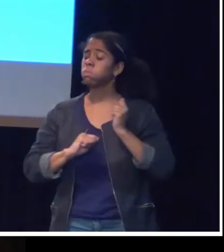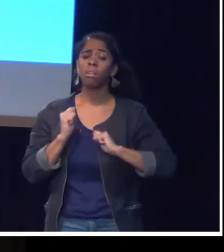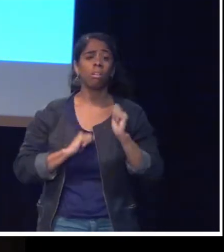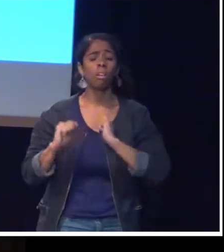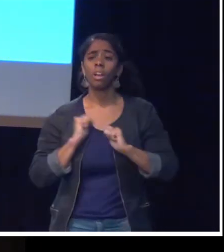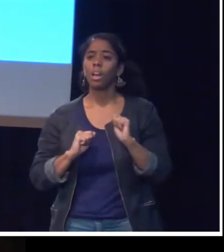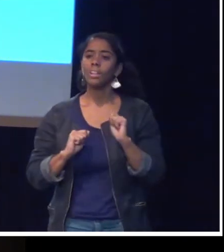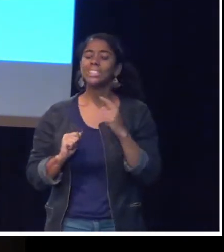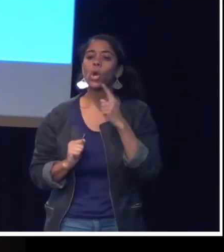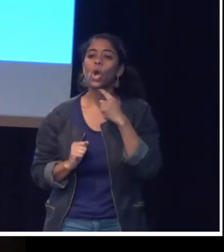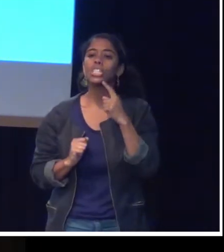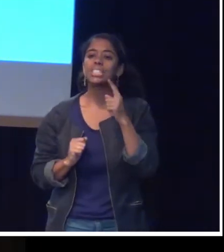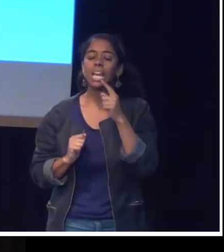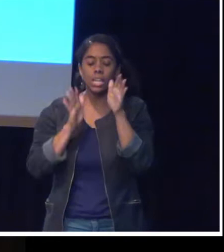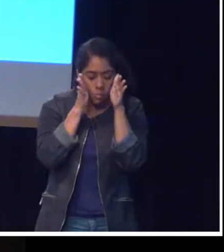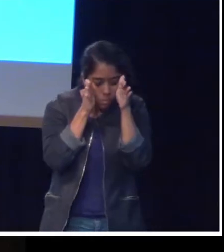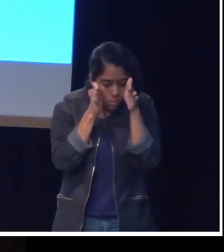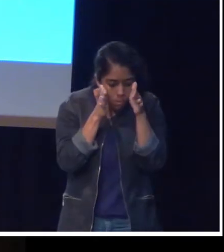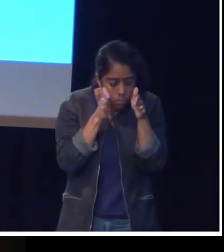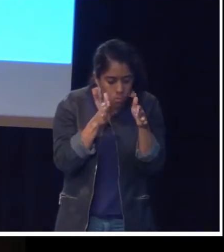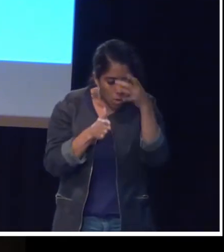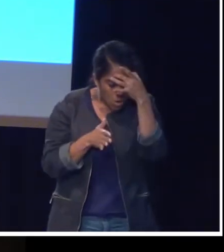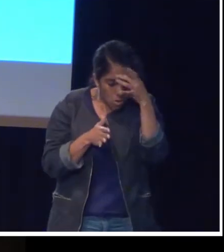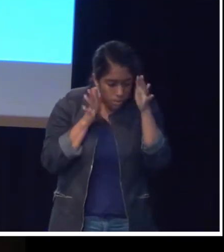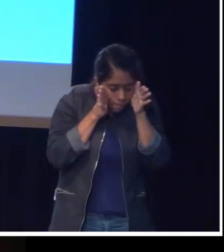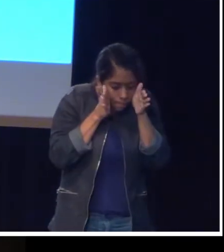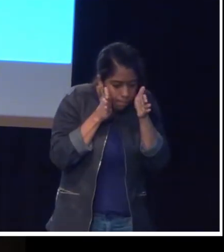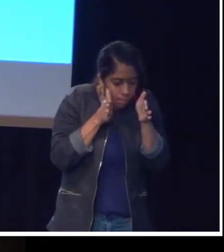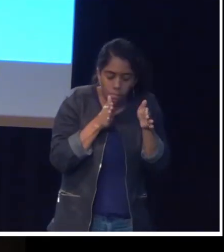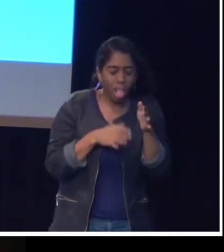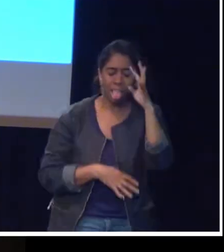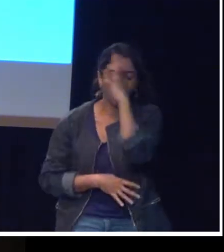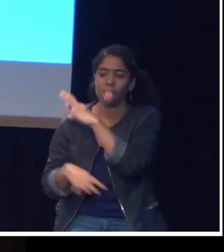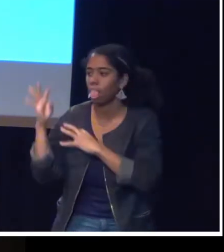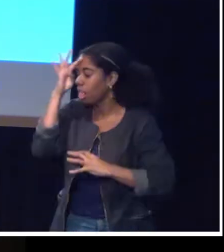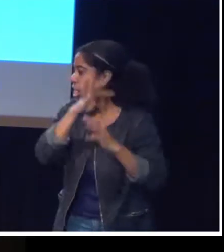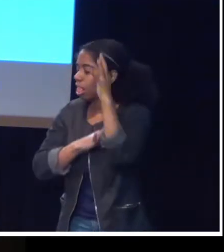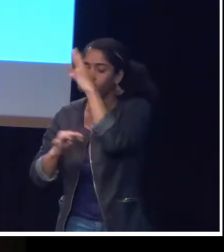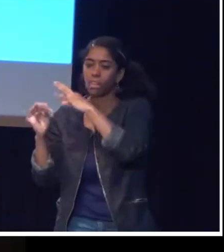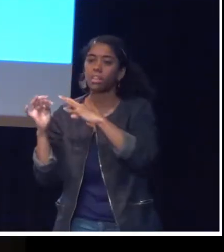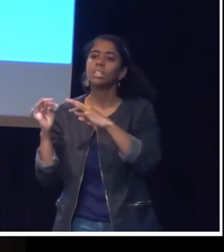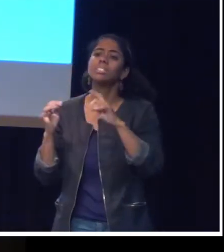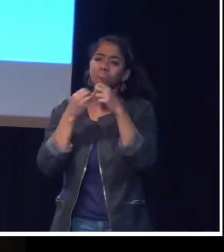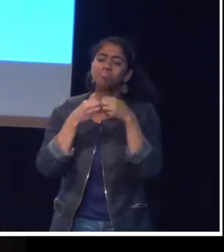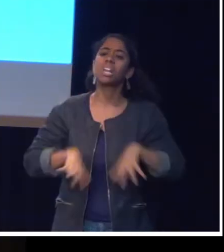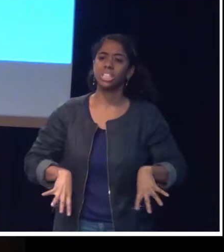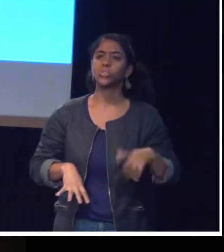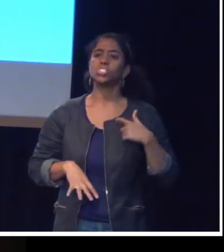e diversas atividades que a gente tem no cotidiano. E isso está prejudicando a nossa energia positiva, a nossa criatividade, a